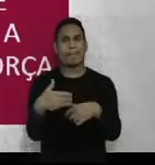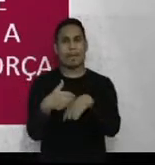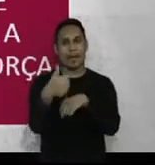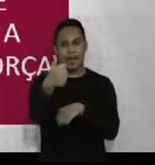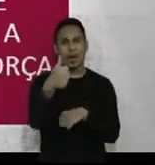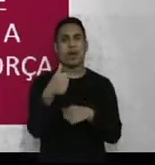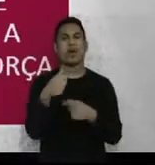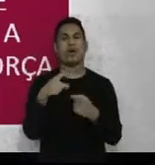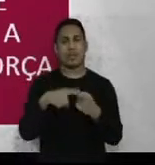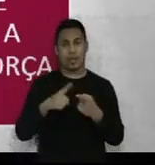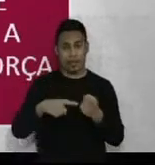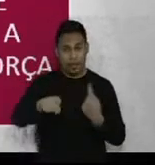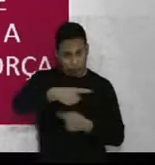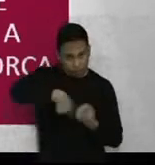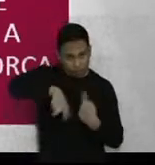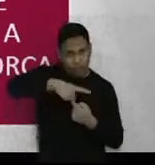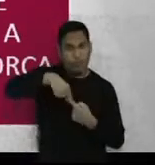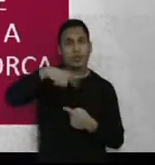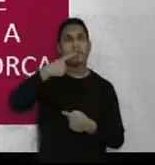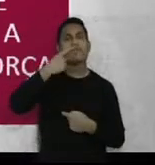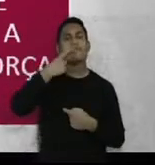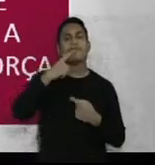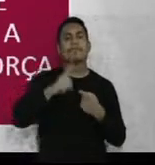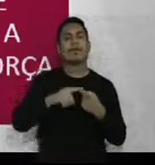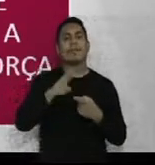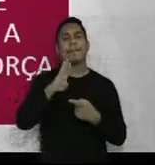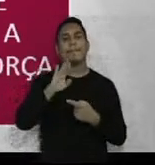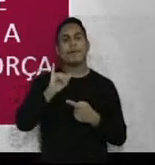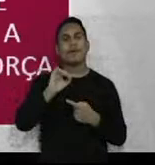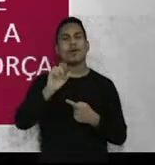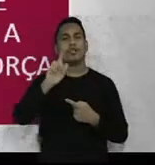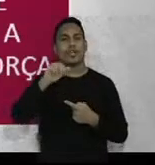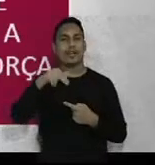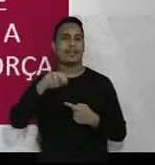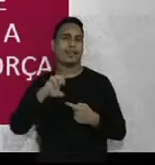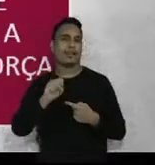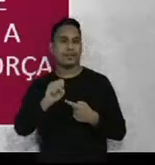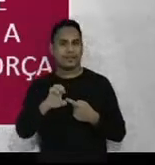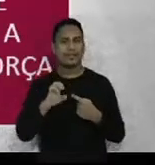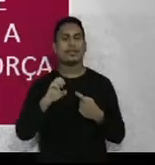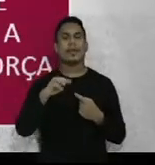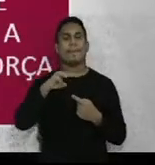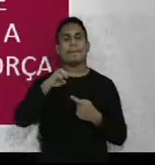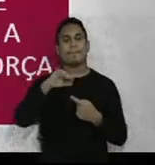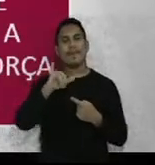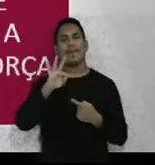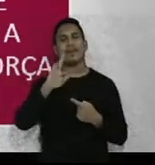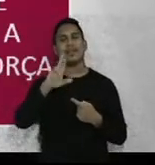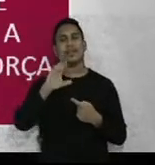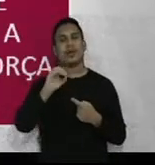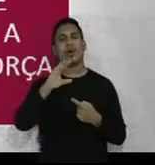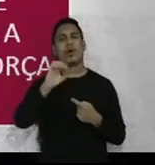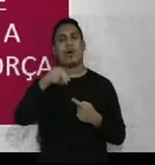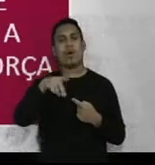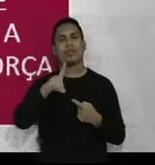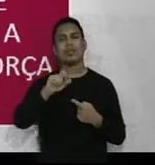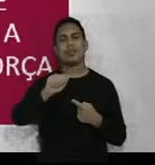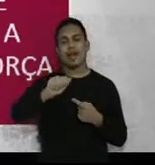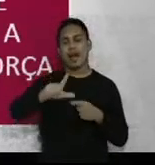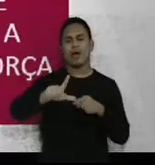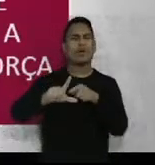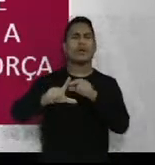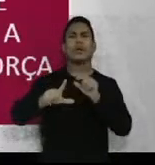biogênese mitocondrial. Para quem não sabe, a mitocôndria é a nossa organela lá dentro da célula, que é responsável pela formação de